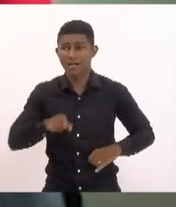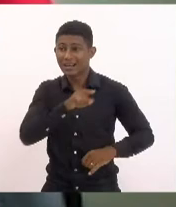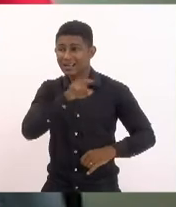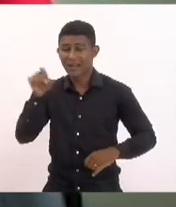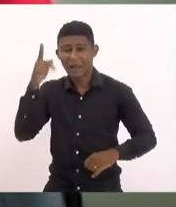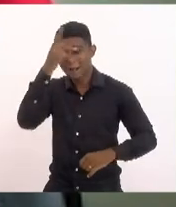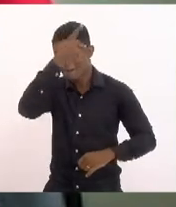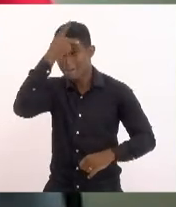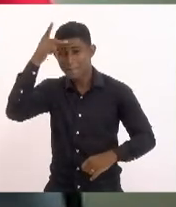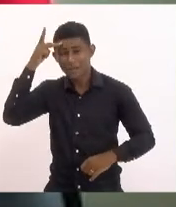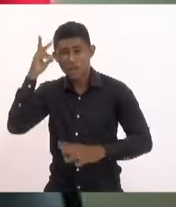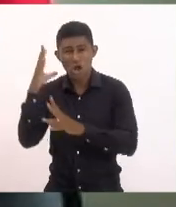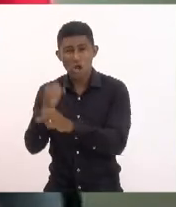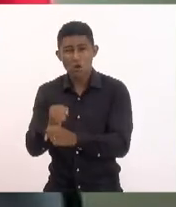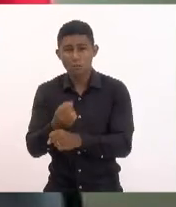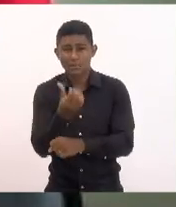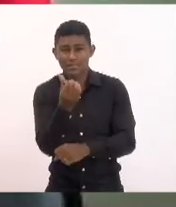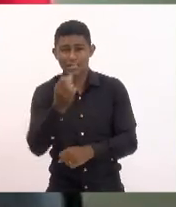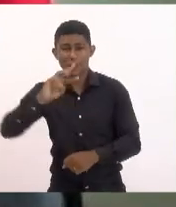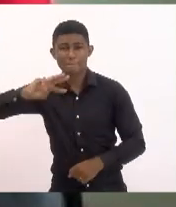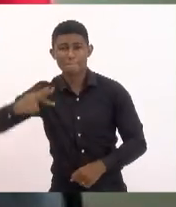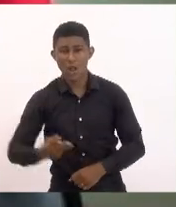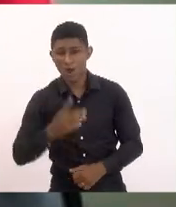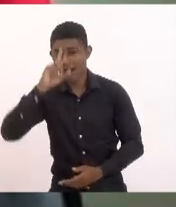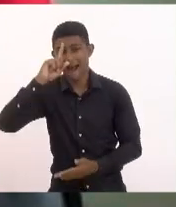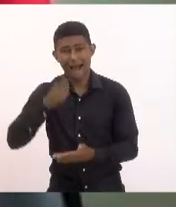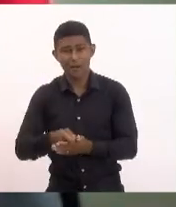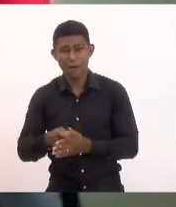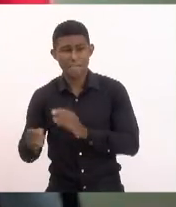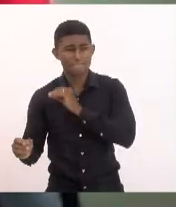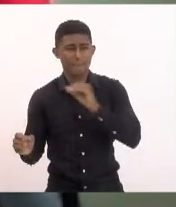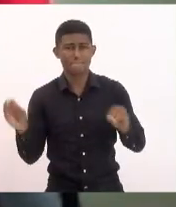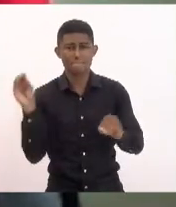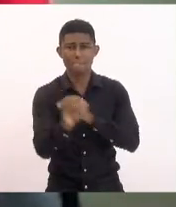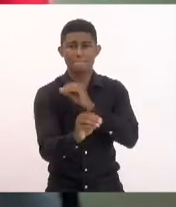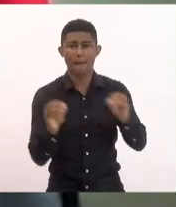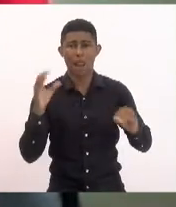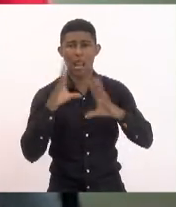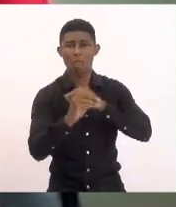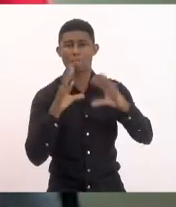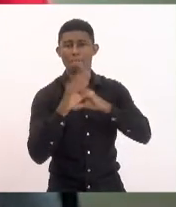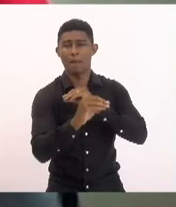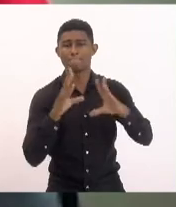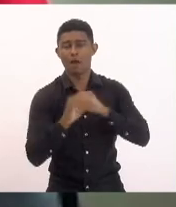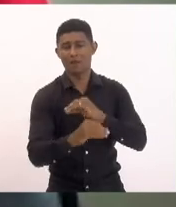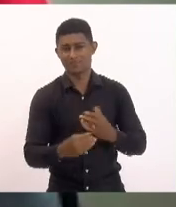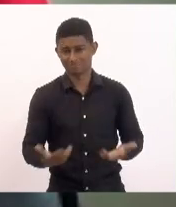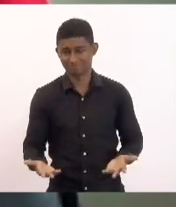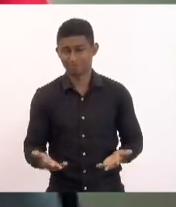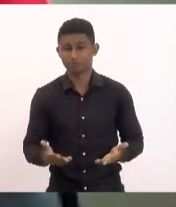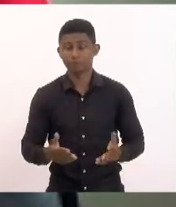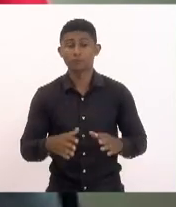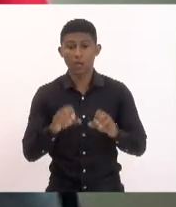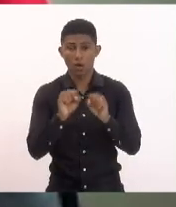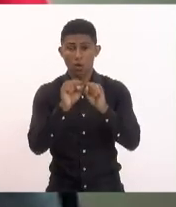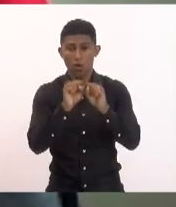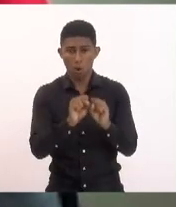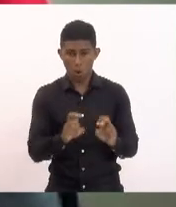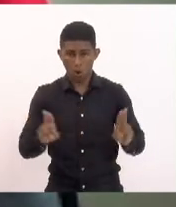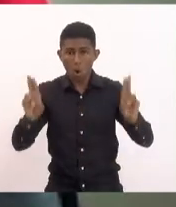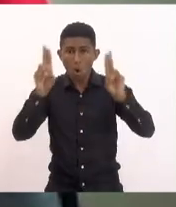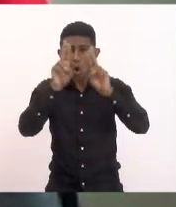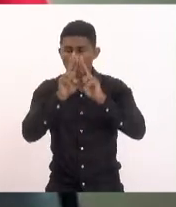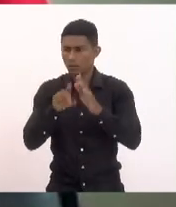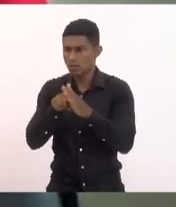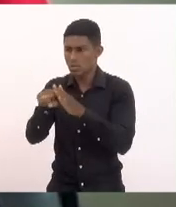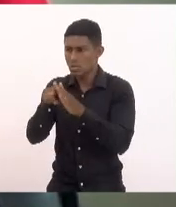a se deslocarem para outro país. A Organização das Nações Unidas, quando faz análise do Congo,